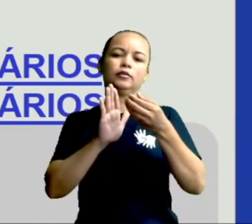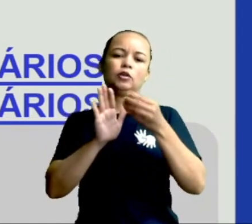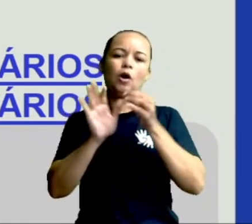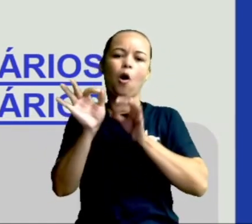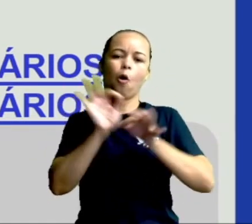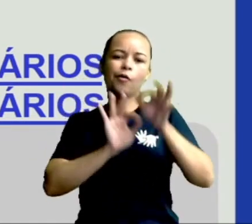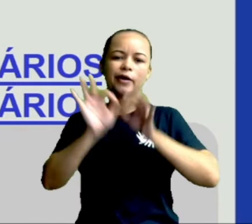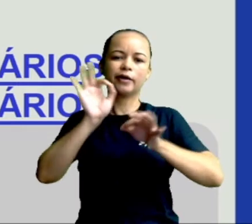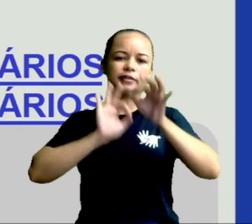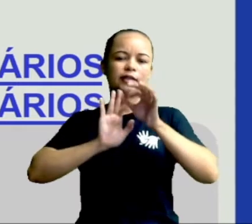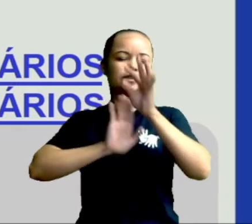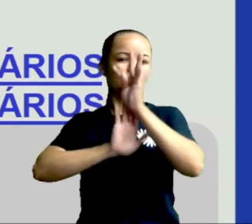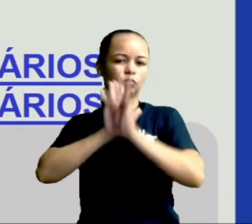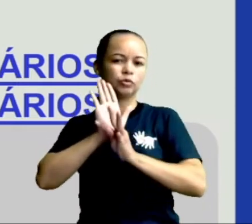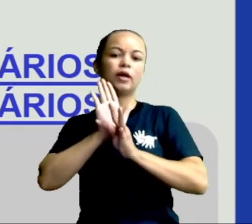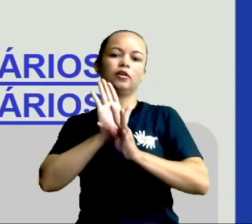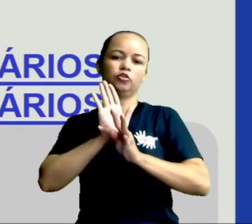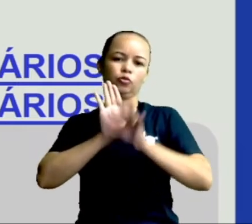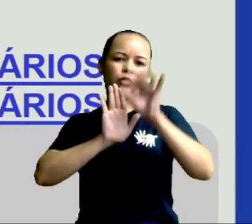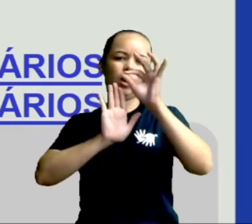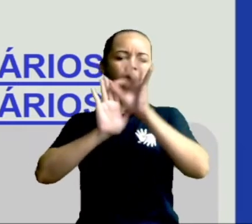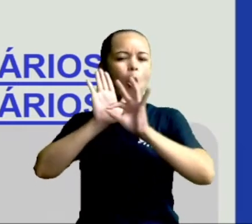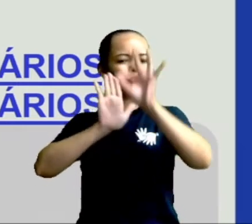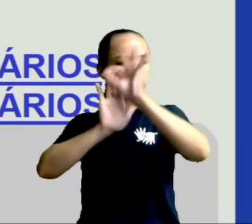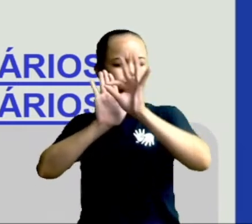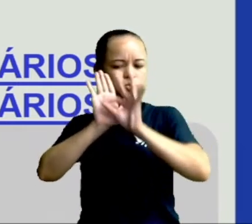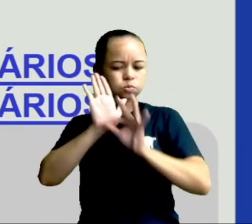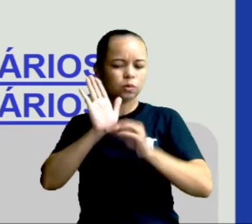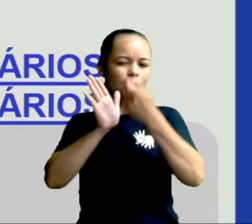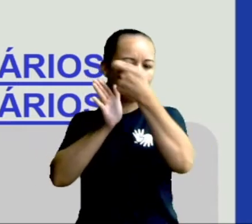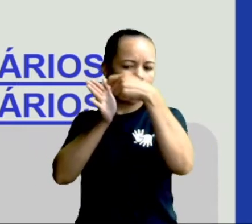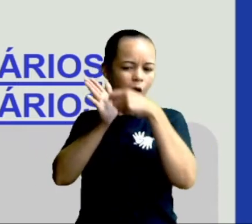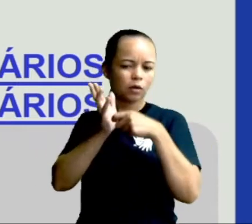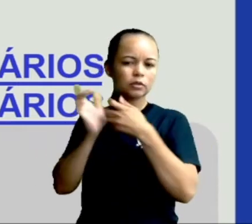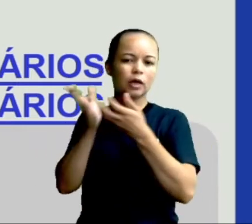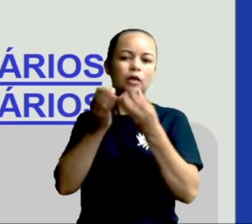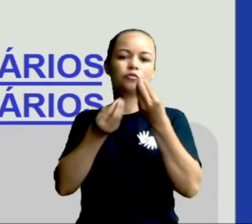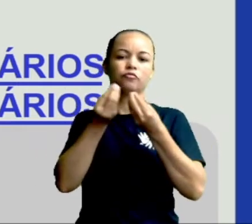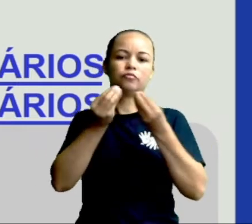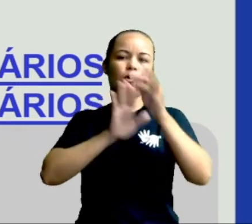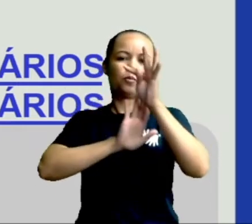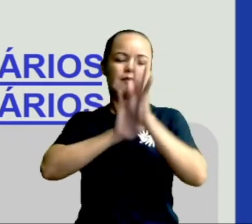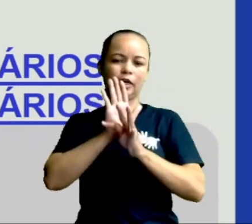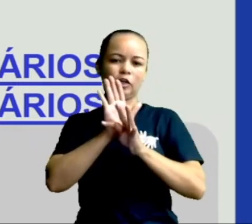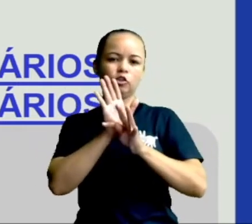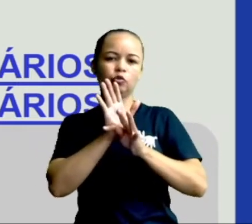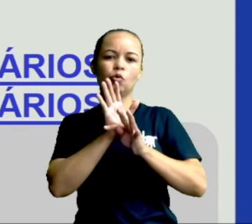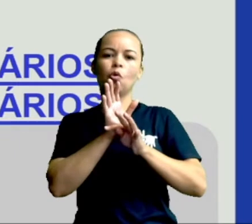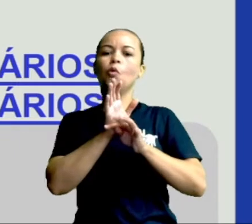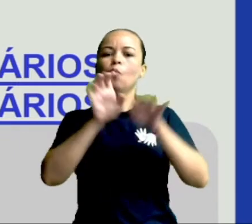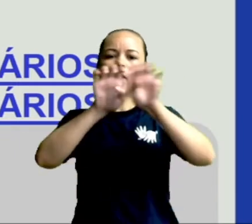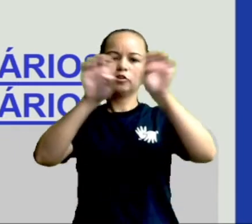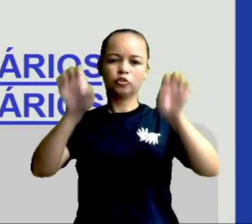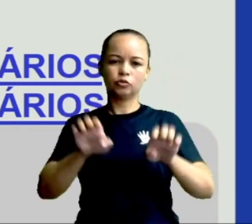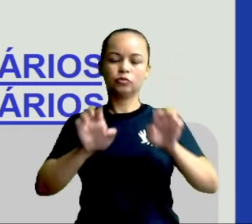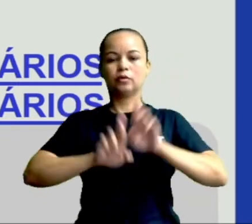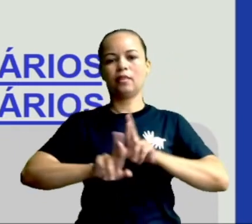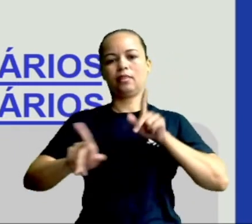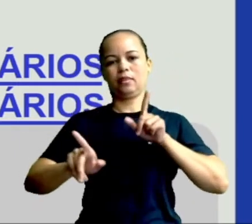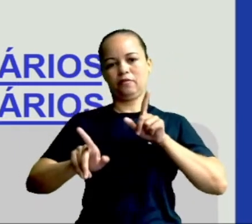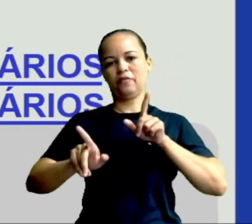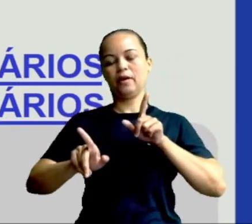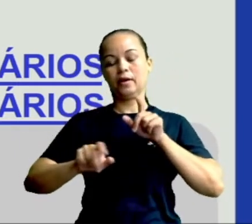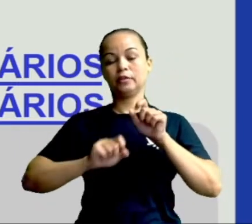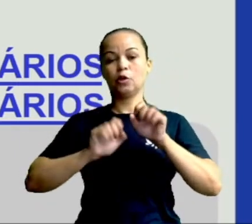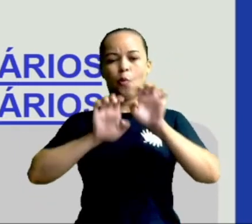seja, ela vai se preocupar em construir aquele texto em um formato, em uma estrutura totalmente diferente,